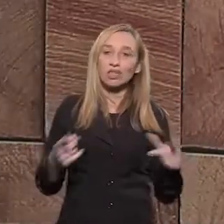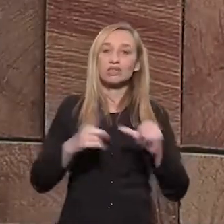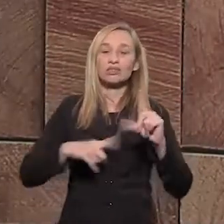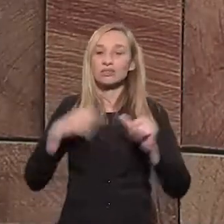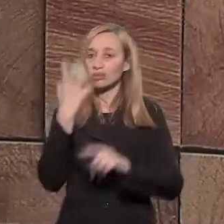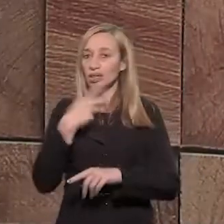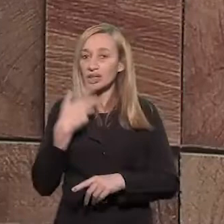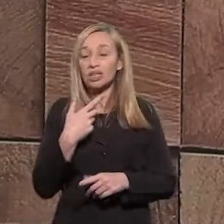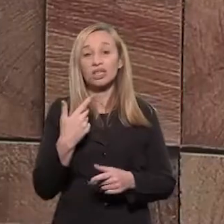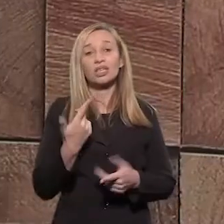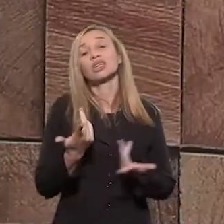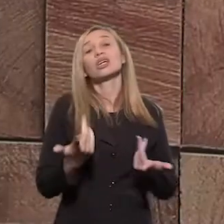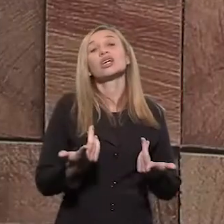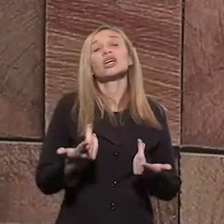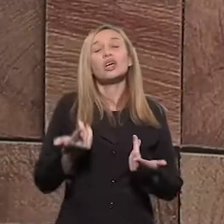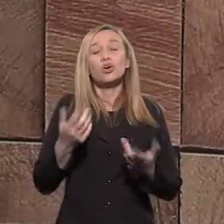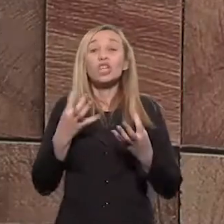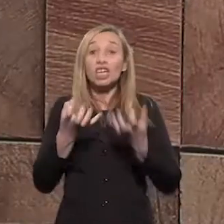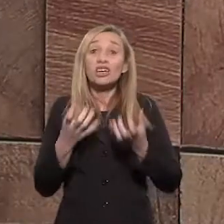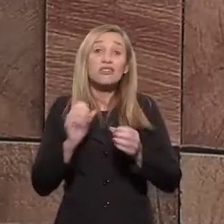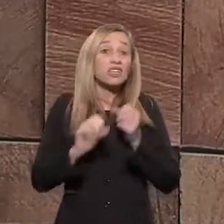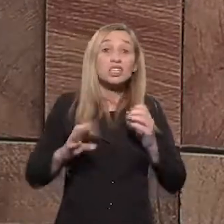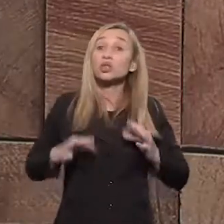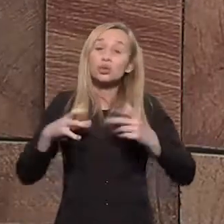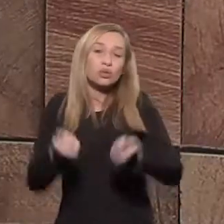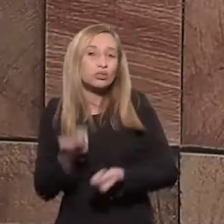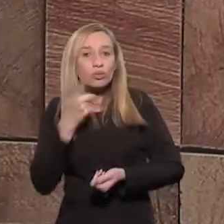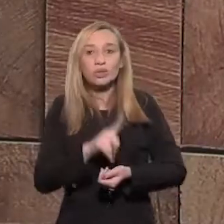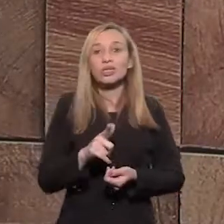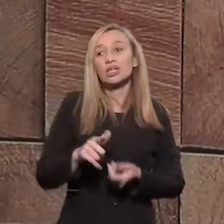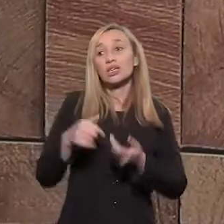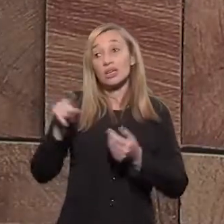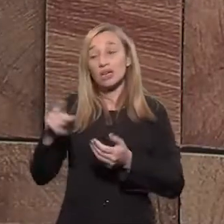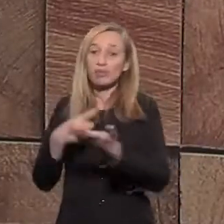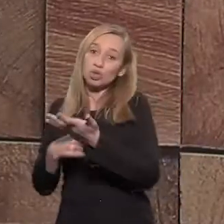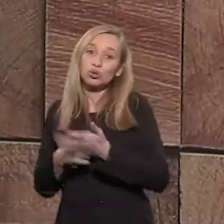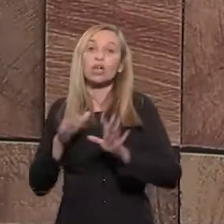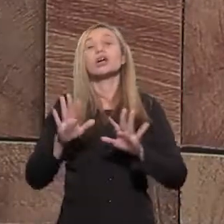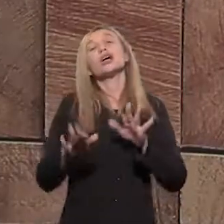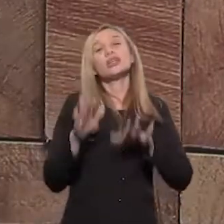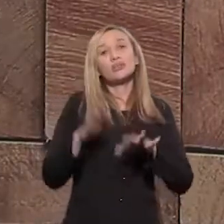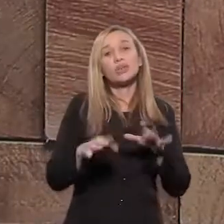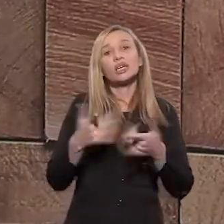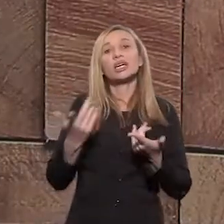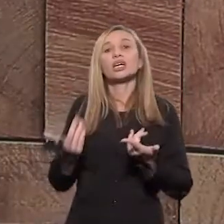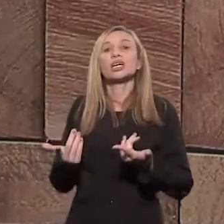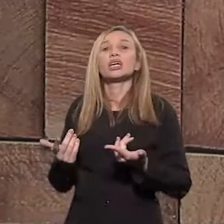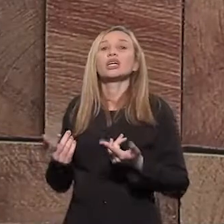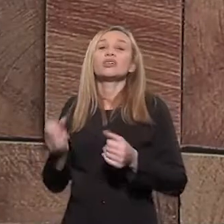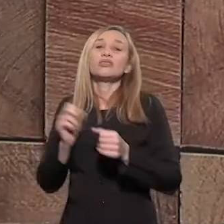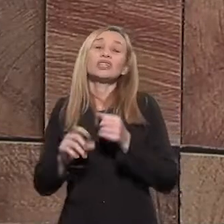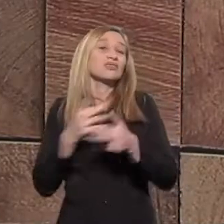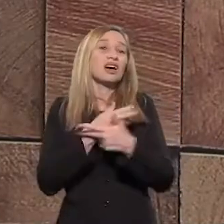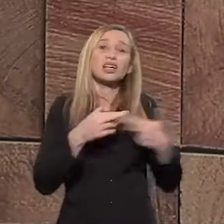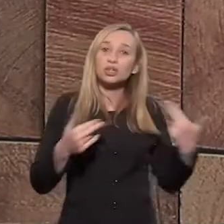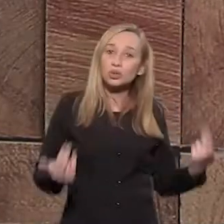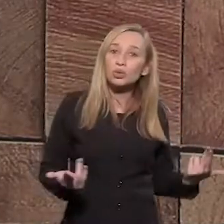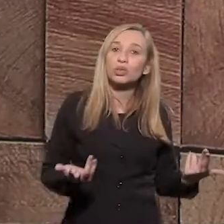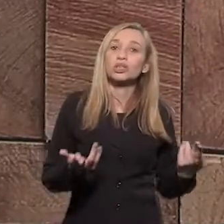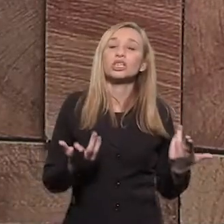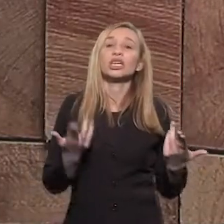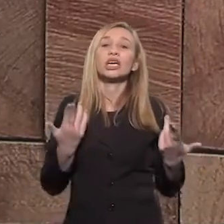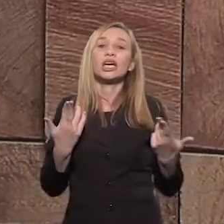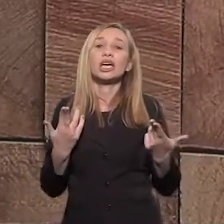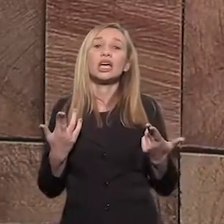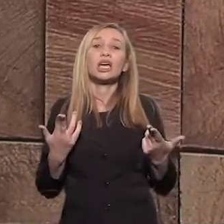deu algumas músicas que eu não consegui fazer a letra. Eu gostaria de ter conseguido fazer todas, não consegui. Isso talvez tenha a ver com isso que você falou, de eu fazer muitas